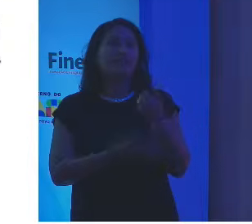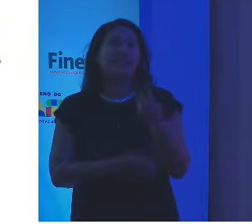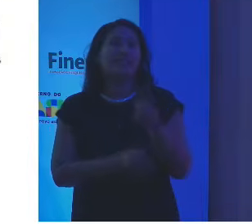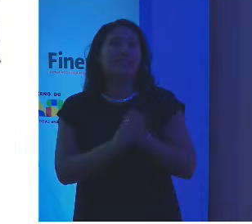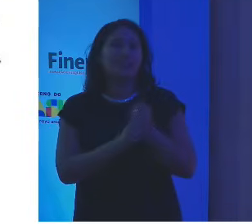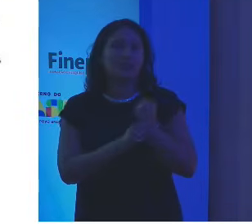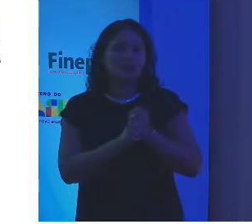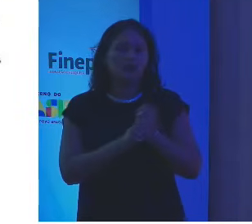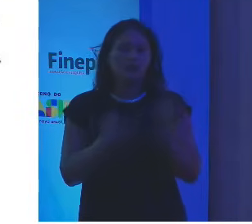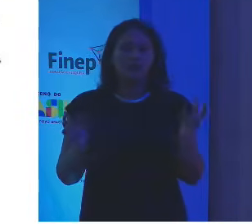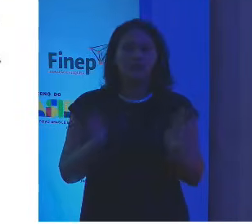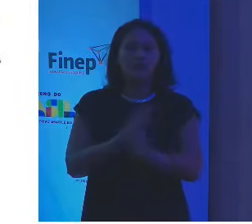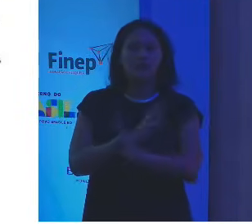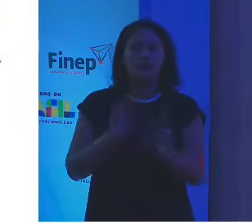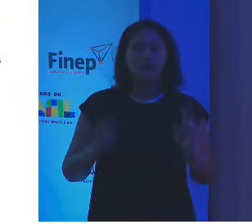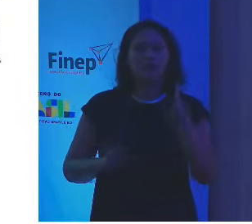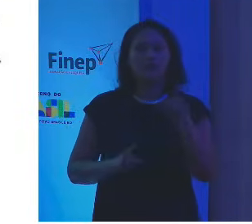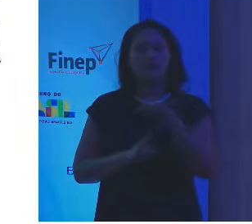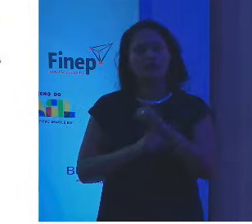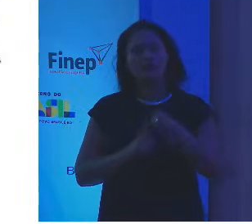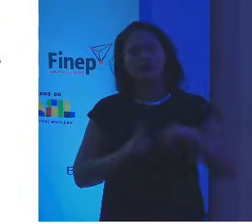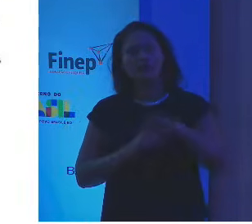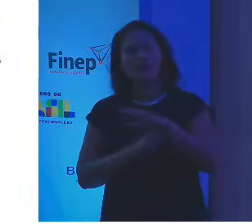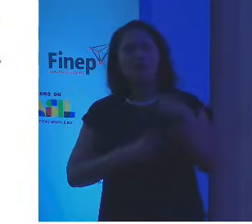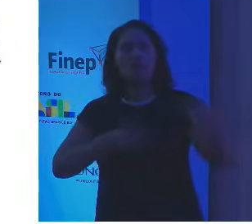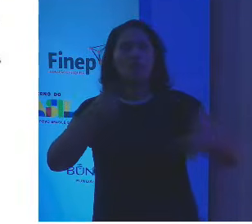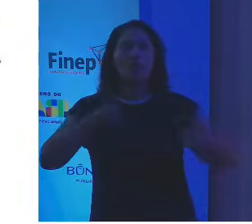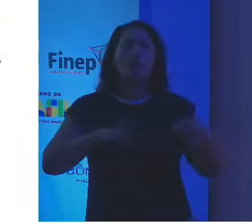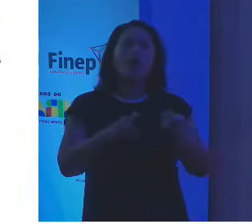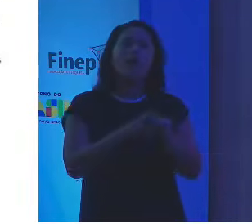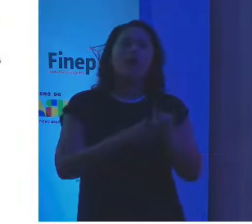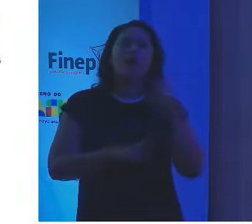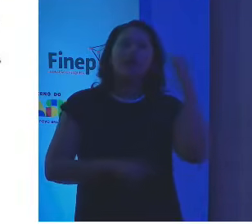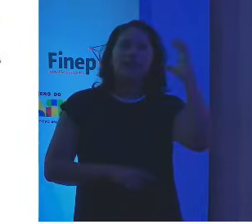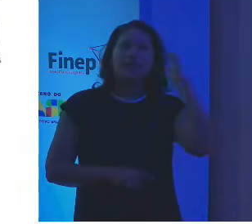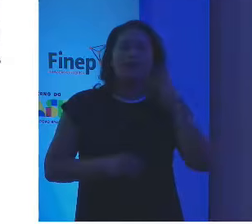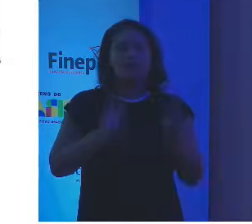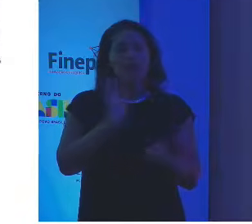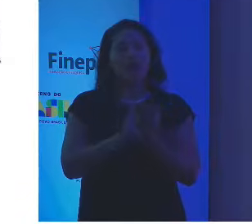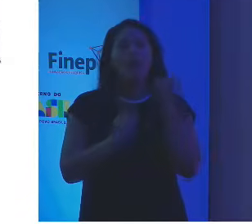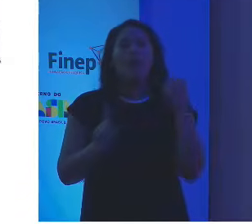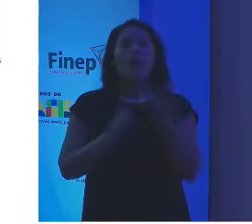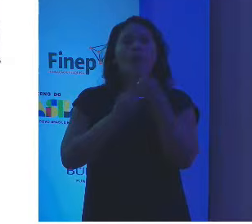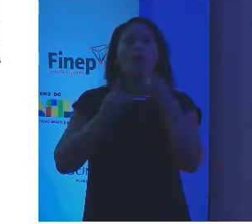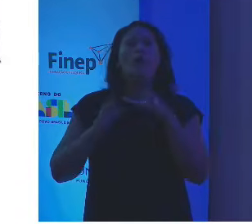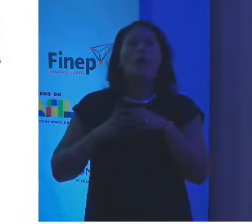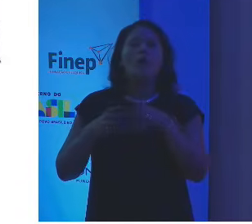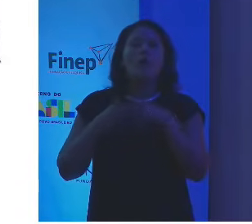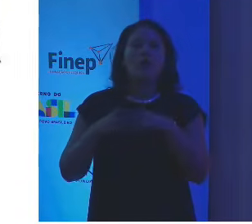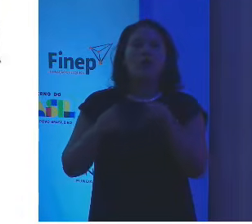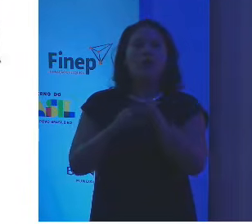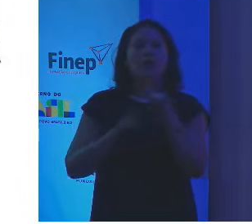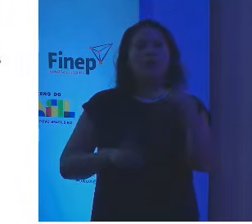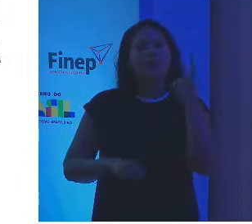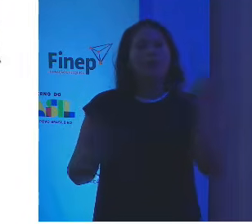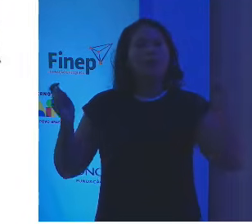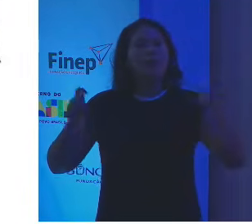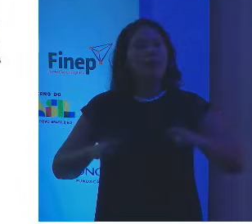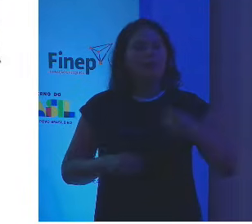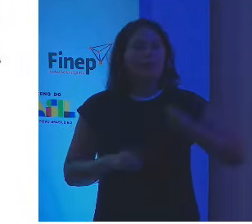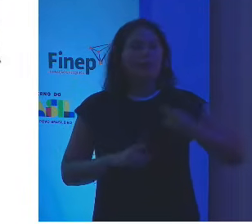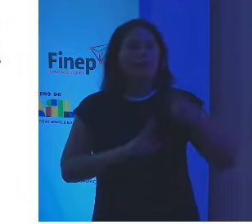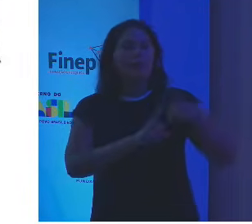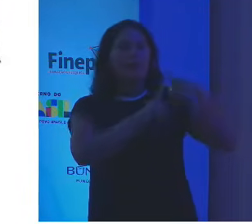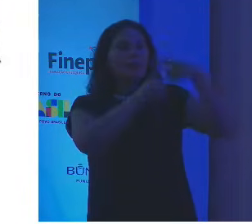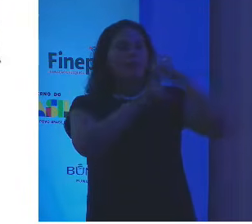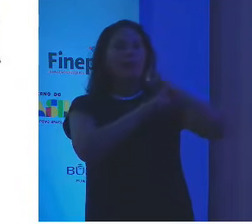isso, a inter-relação entre sociedade, políticas públicas e ciência, de forma que a gente produza um impacto conjunto e de forma que a gente possa ter